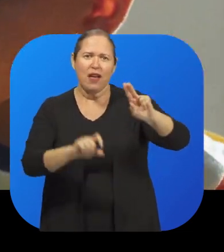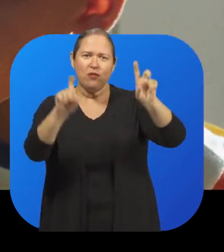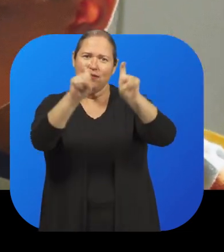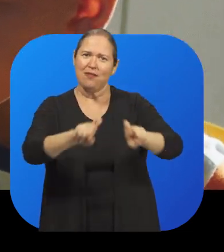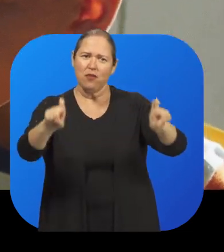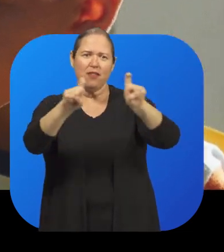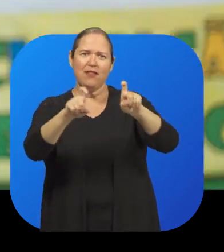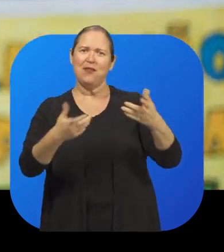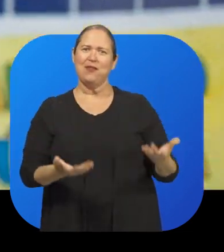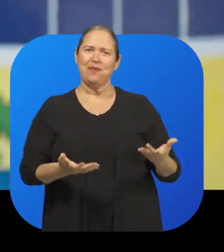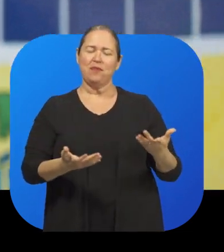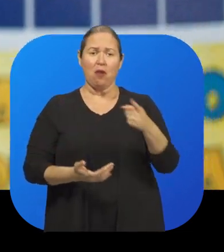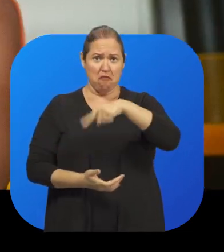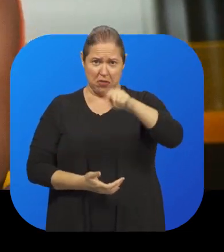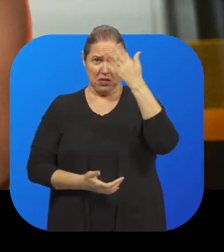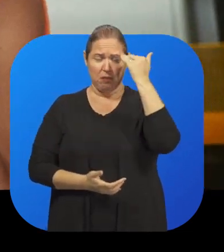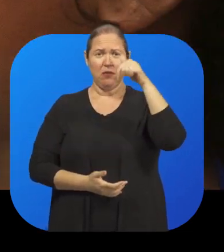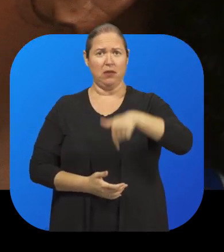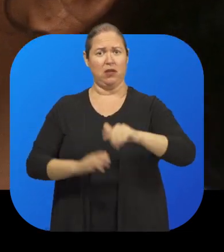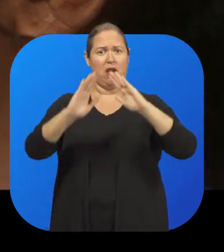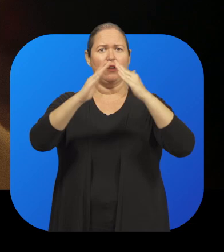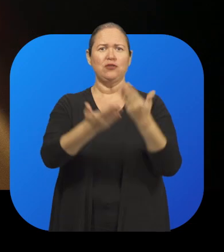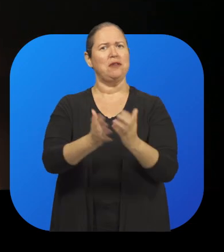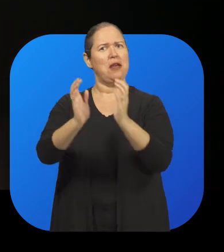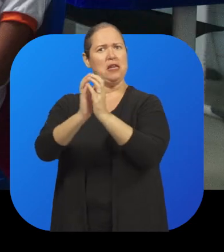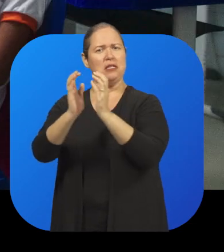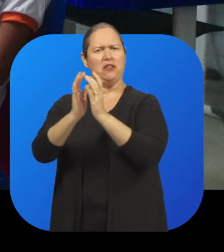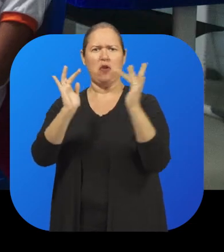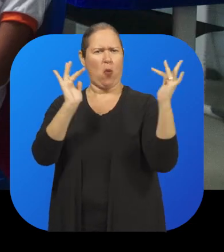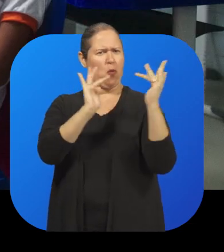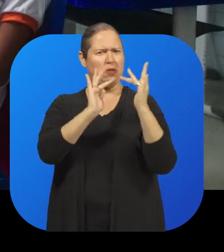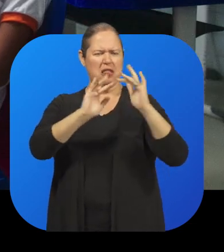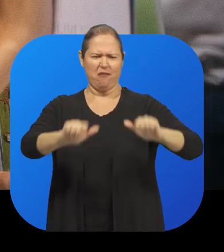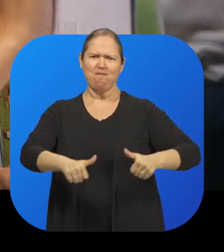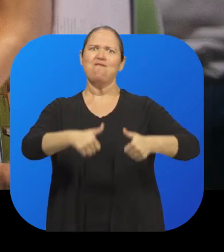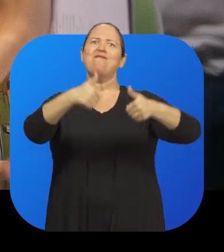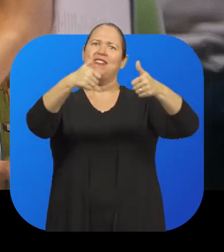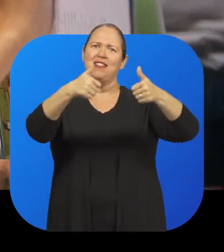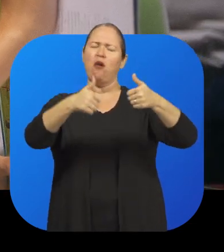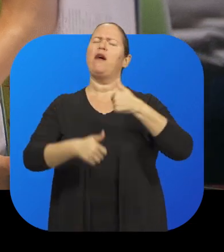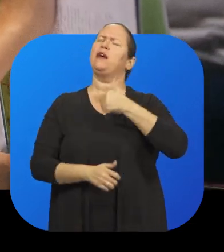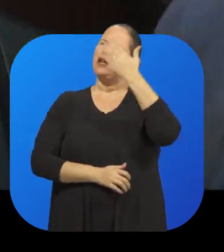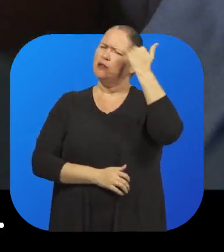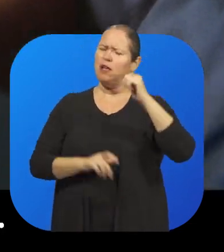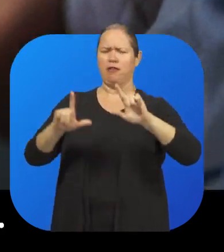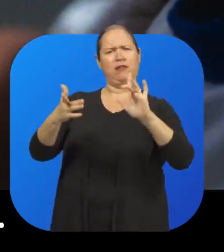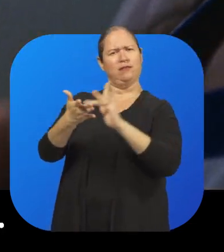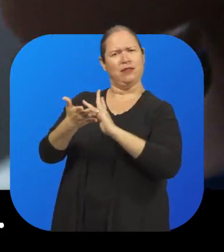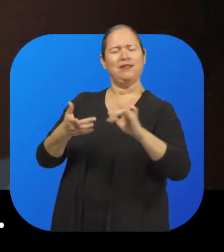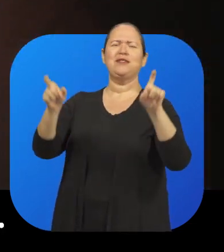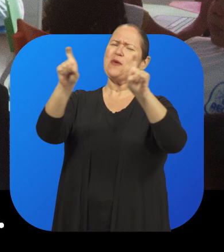Deixa eu ver se eu acho. Mostra. Vocês sabiam que as escolas aqui do Recife têm a rede mais conectada do Brasil? Sim, eu sei.